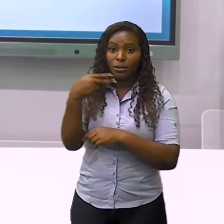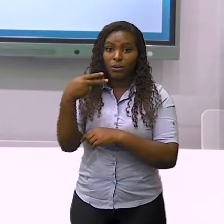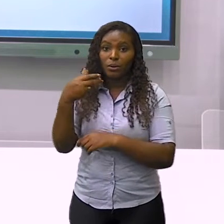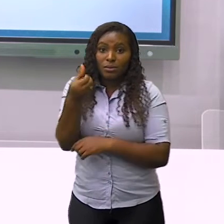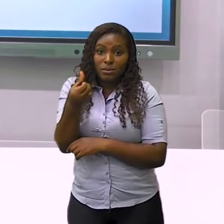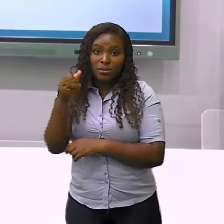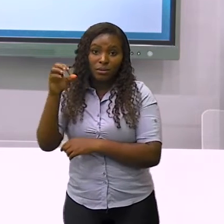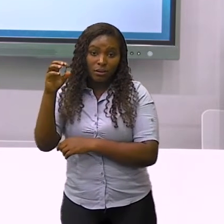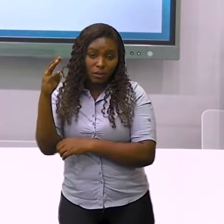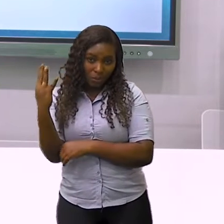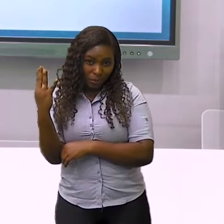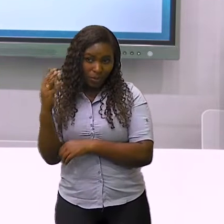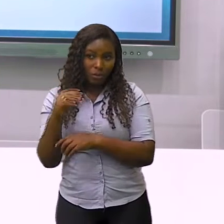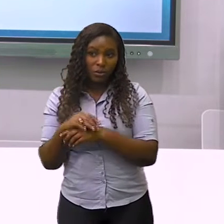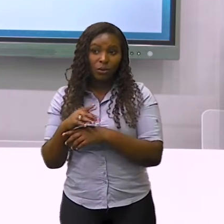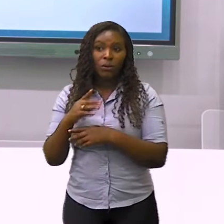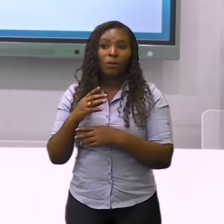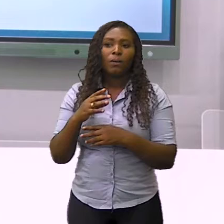só um pouquinho,